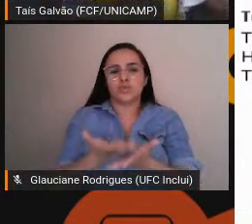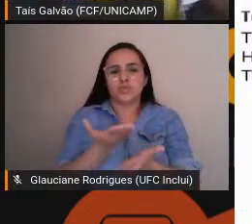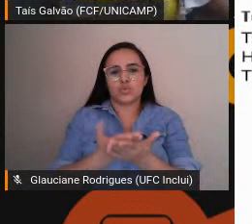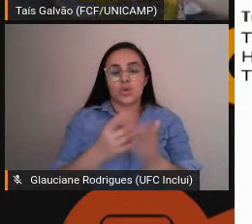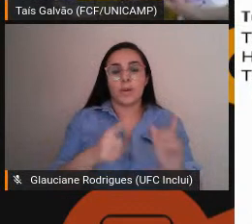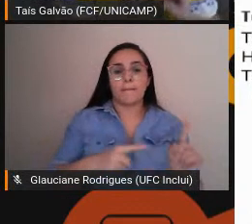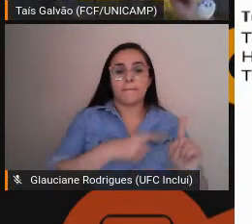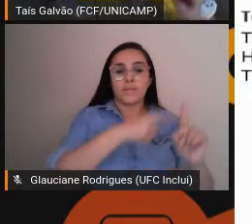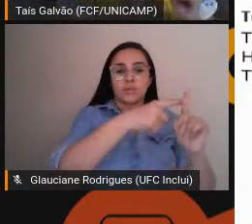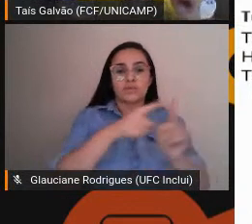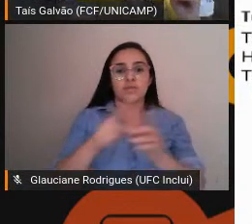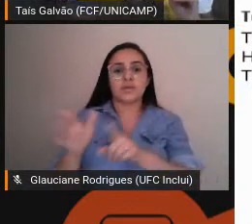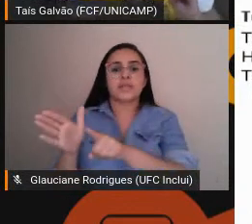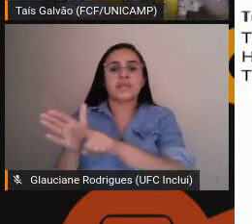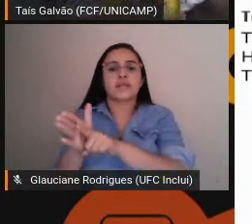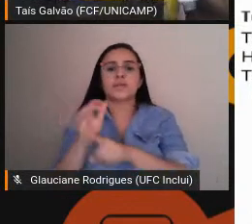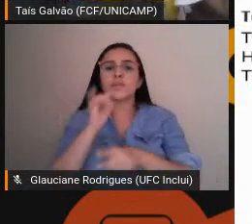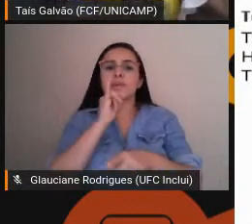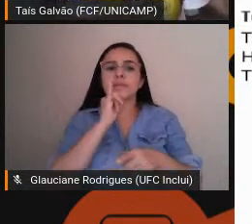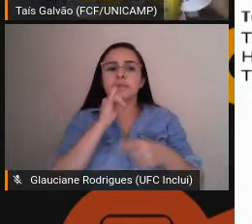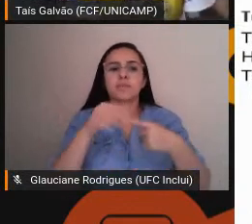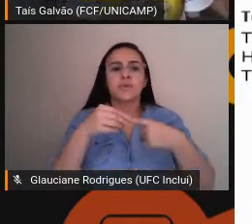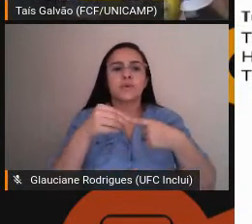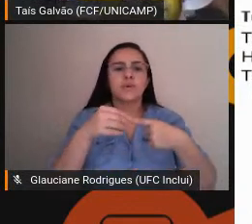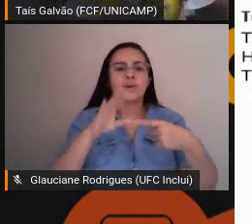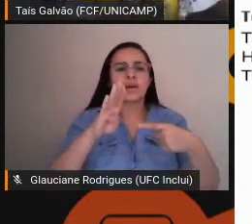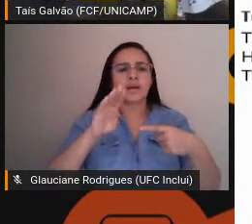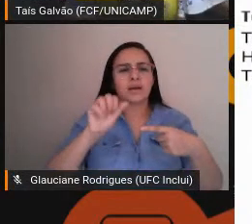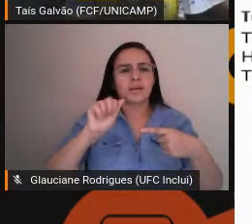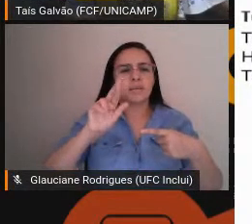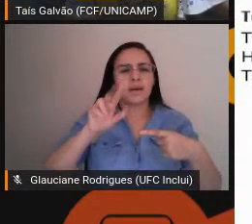positivo. Então, vamos ver, por exemplo, o primeiro ali, né, o BARD, de